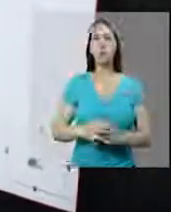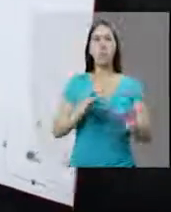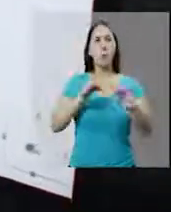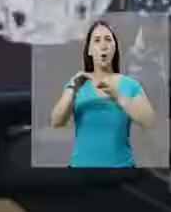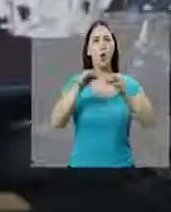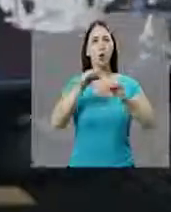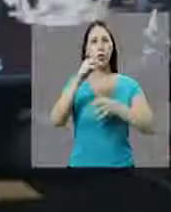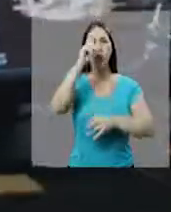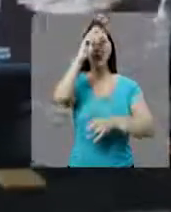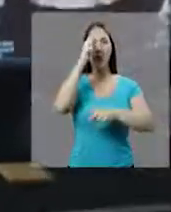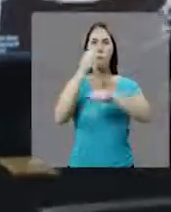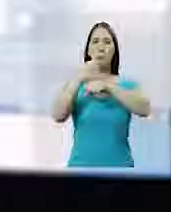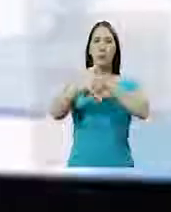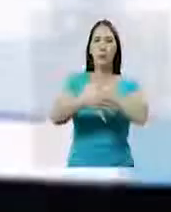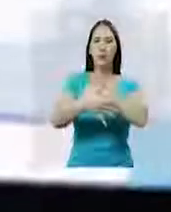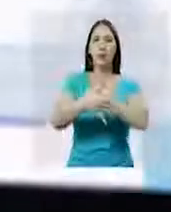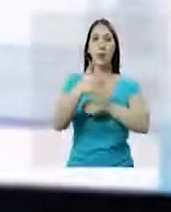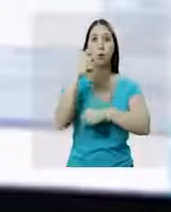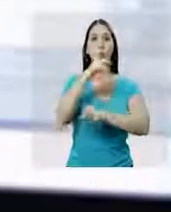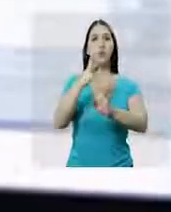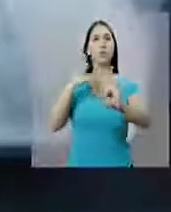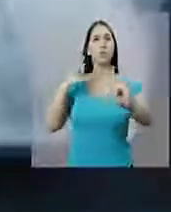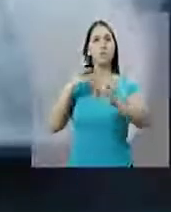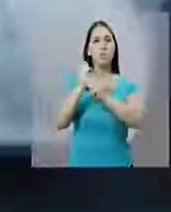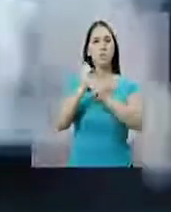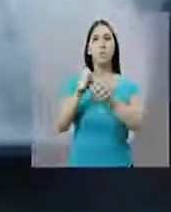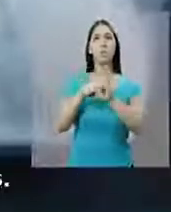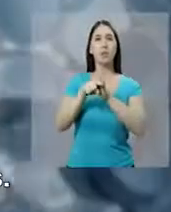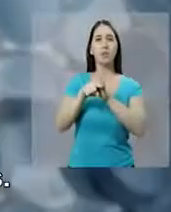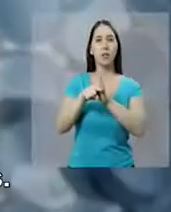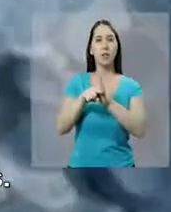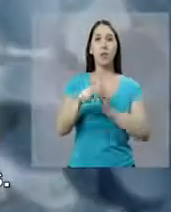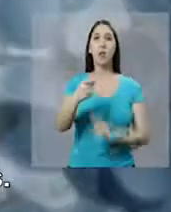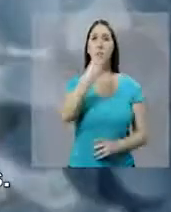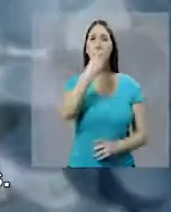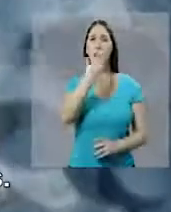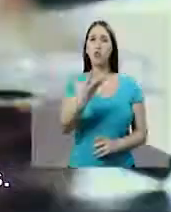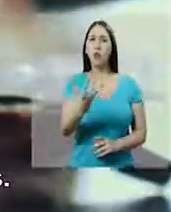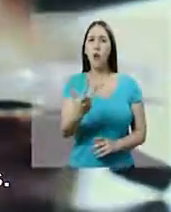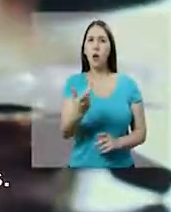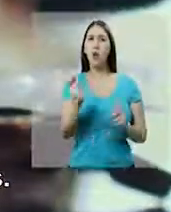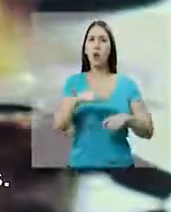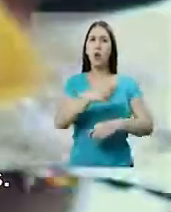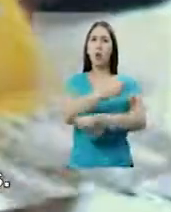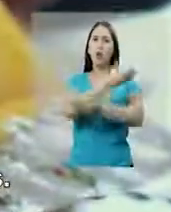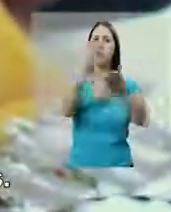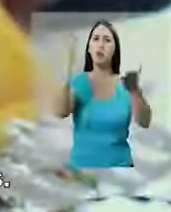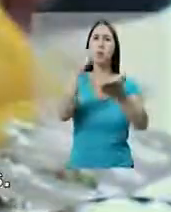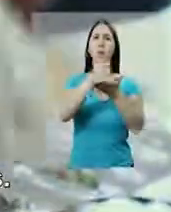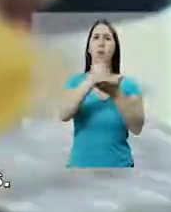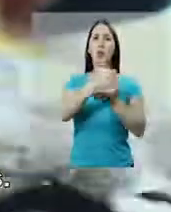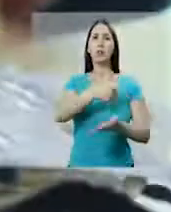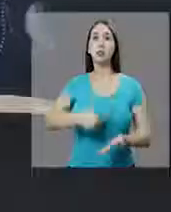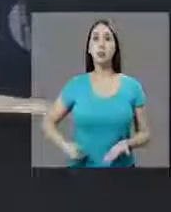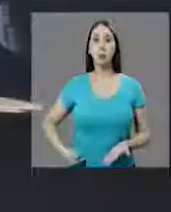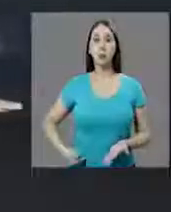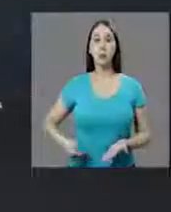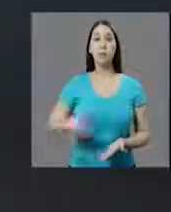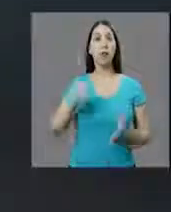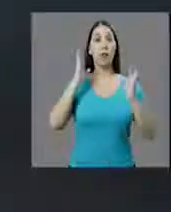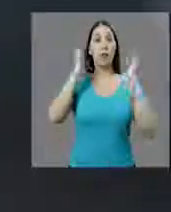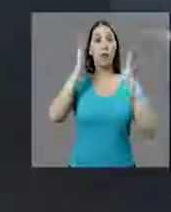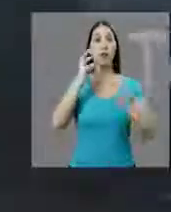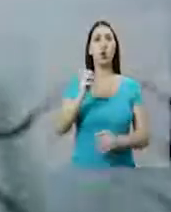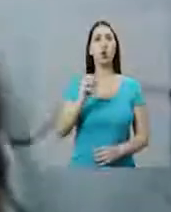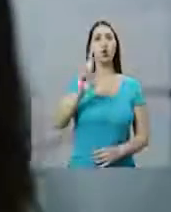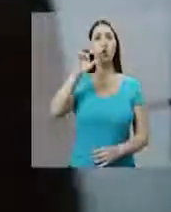saúde, para zerar as filas de exames de imagem. Remédio rápido, para agilizar a entrega de medicamentos nas farmácias públicas. Carretas do